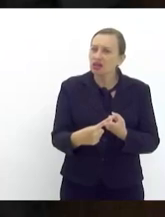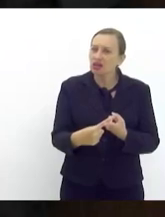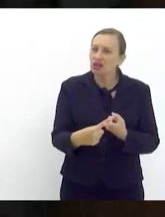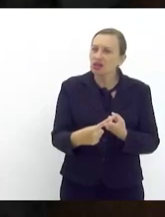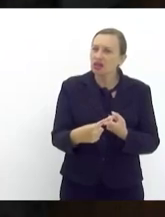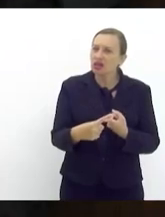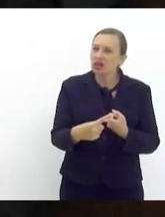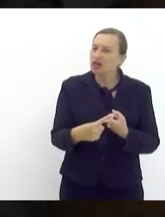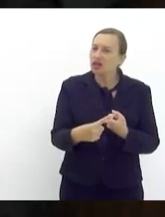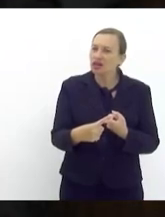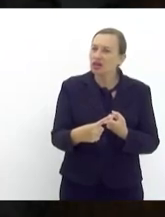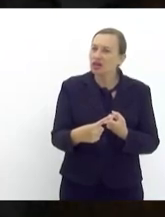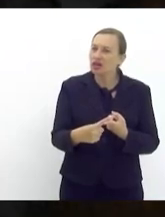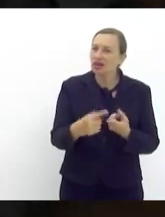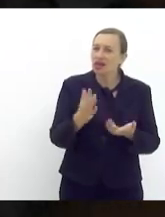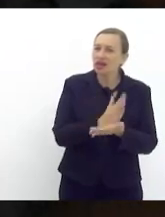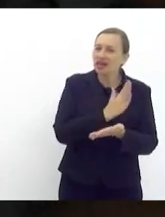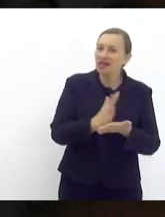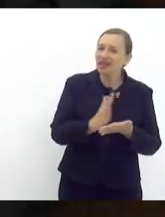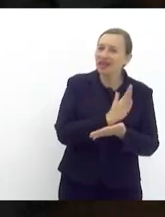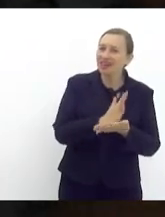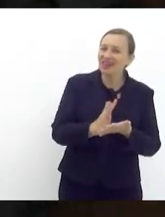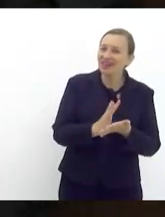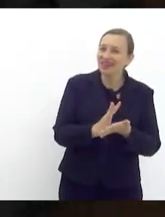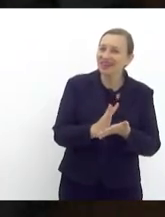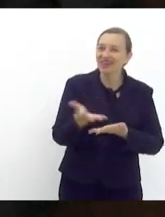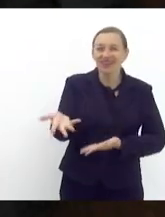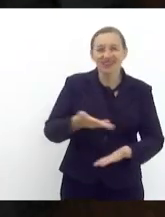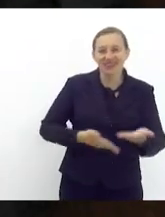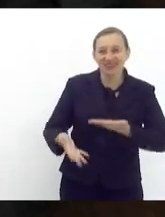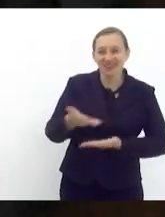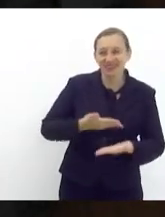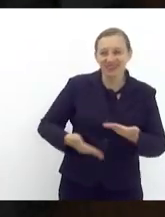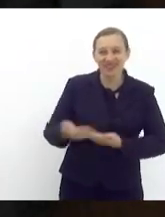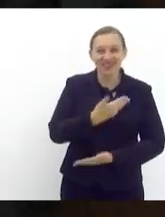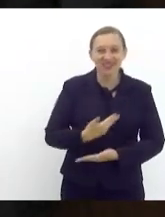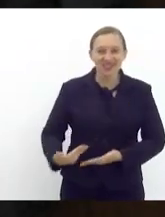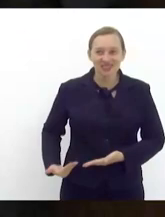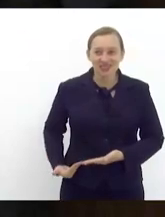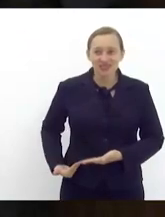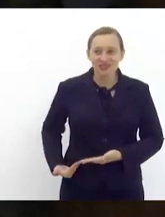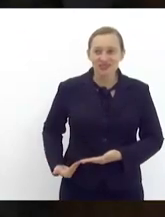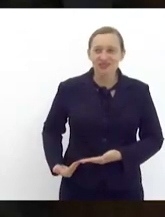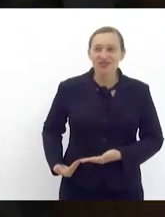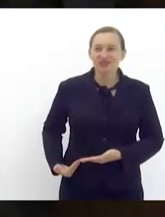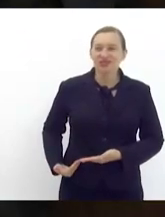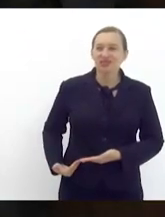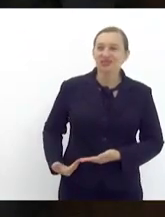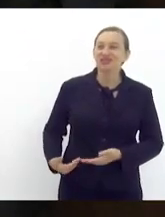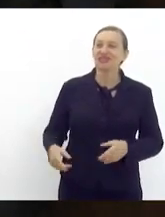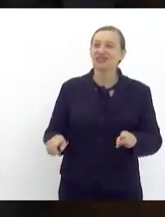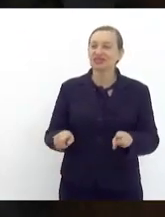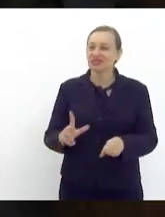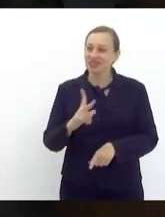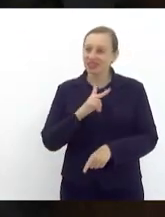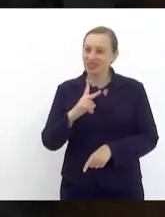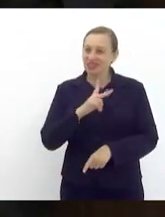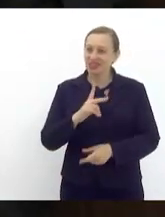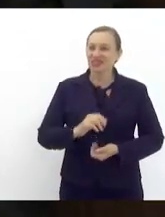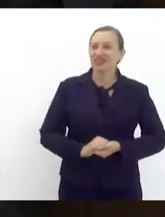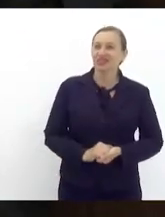esse processo de concessão, de parceria público-privada, que a gente, por vezes, até pode defender, pode ser um